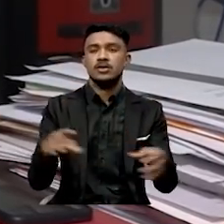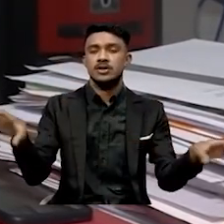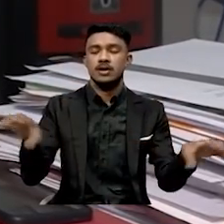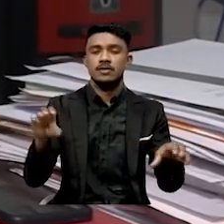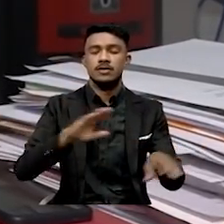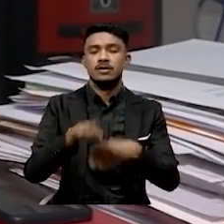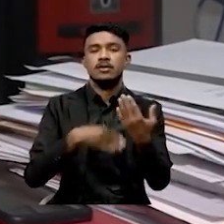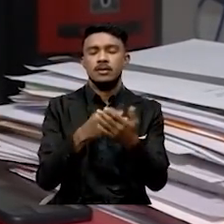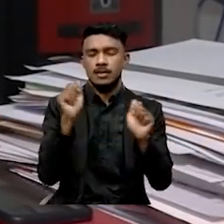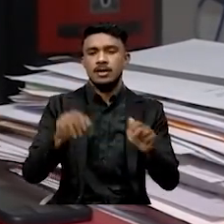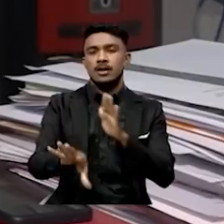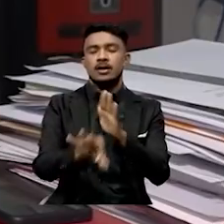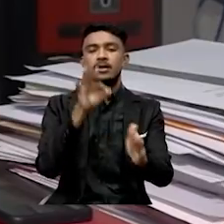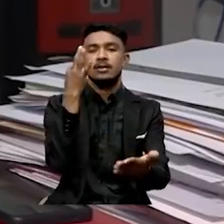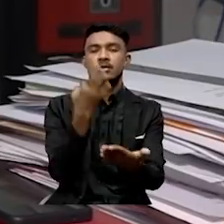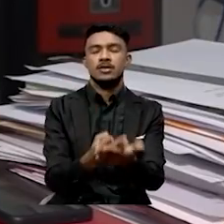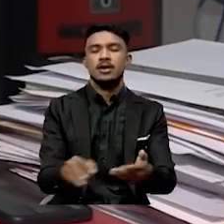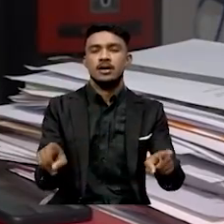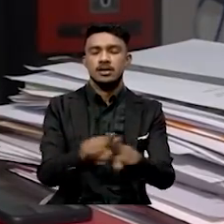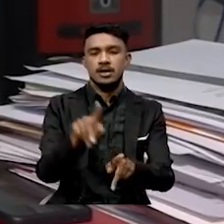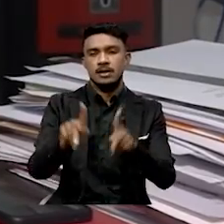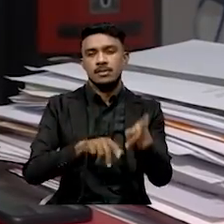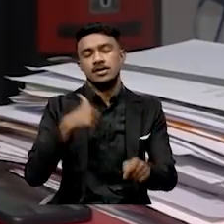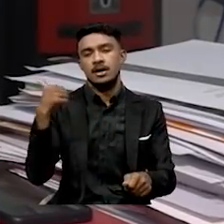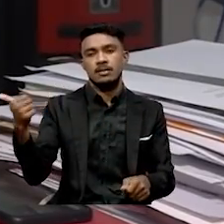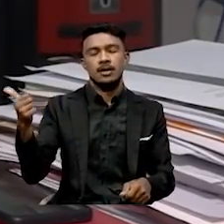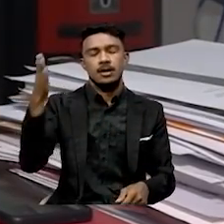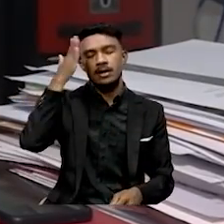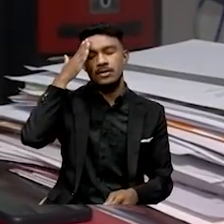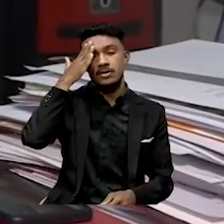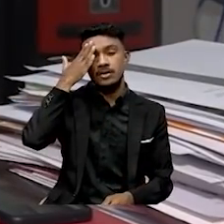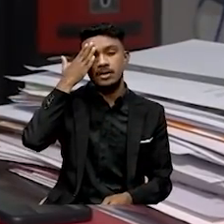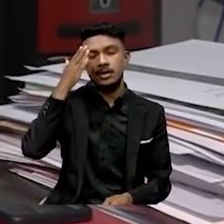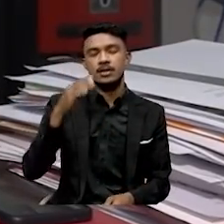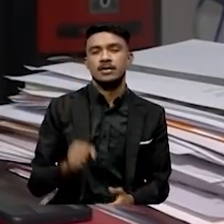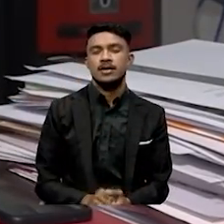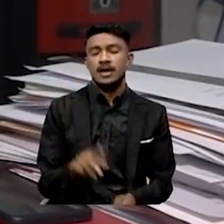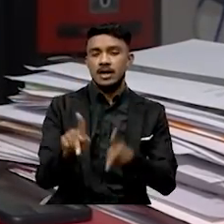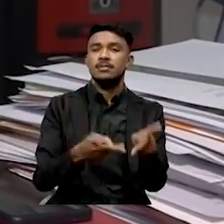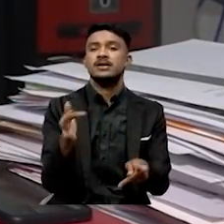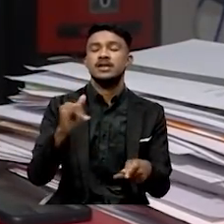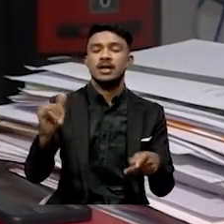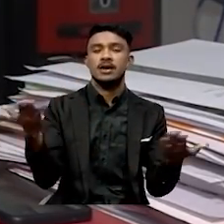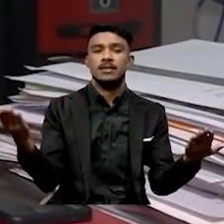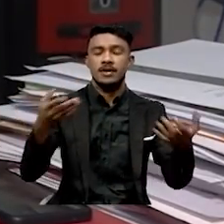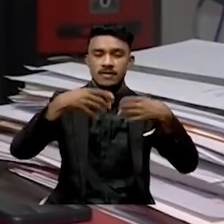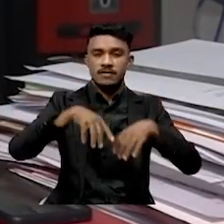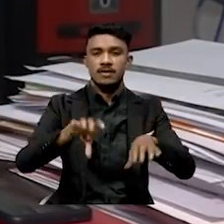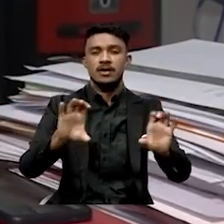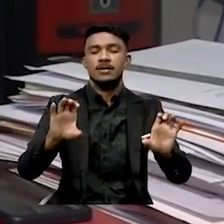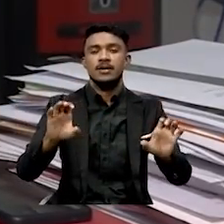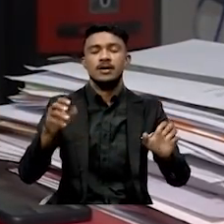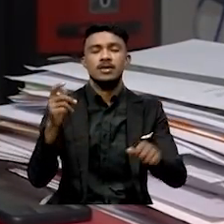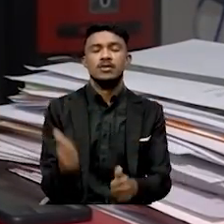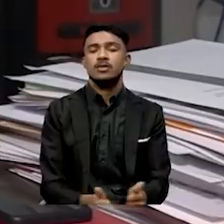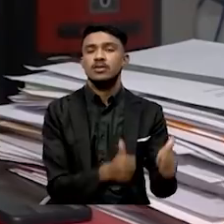lokro. Mesmu kadang ema seluk ne imajinasi hanu kata ema sir bisnis ne aproveita sita